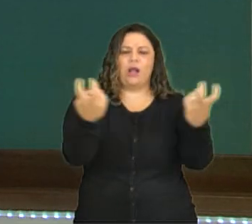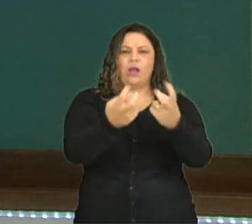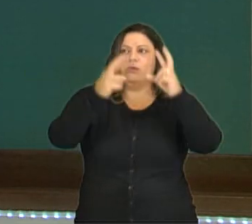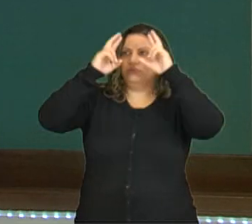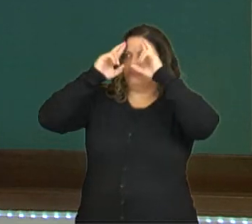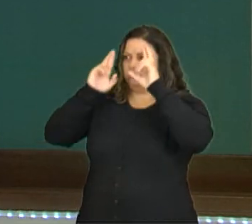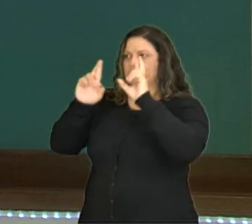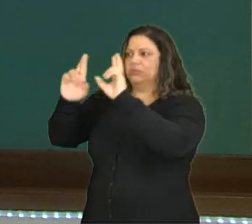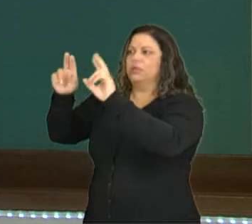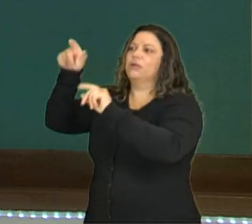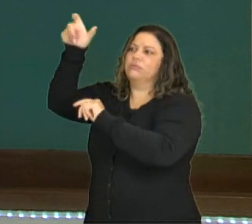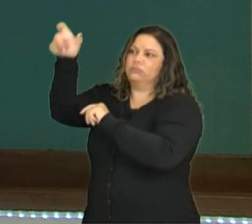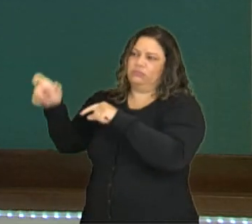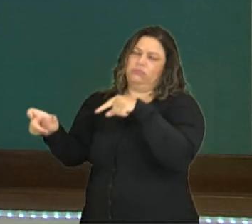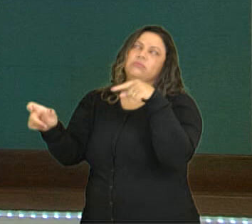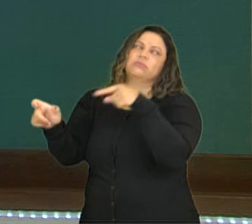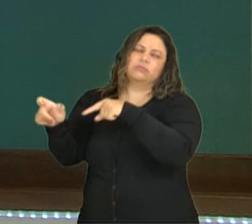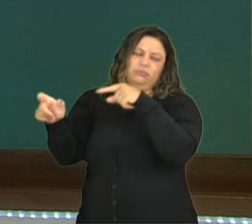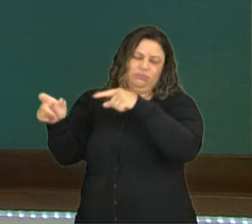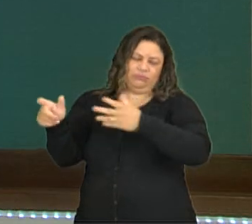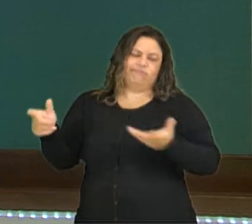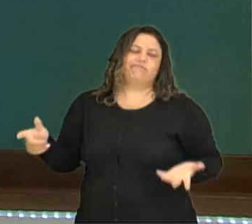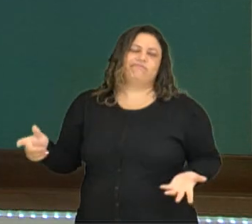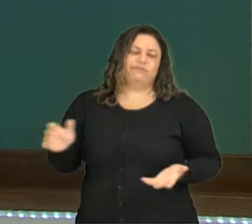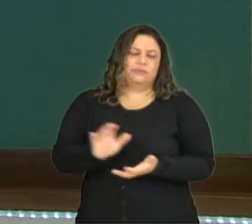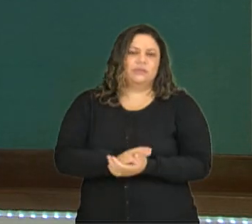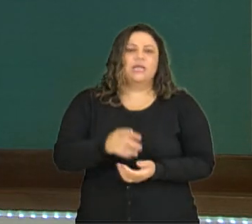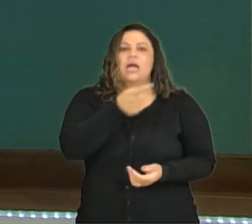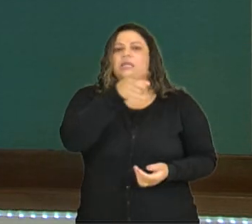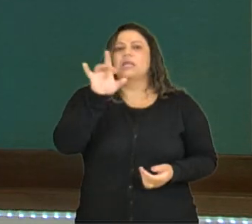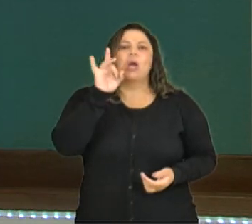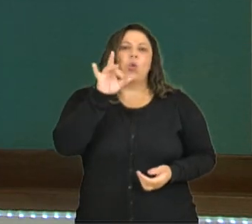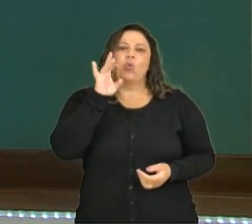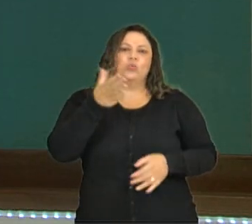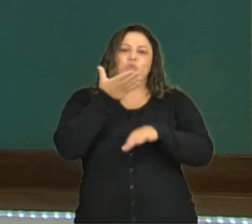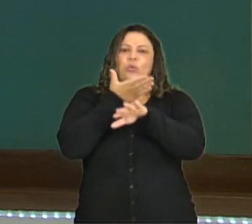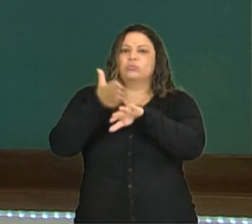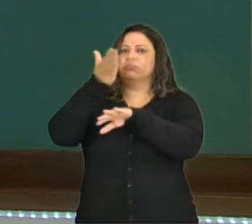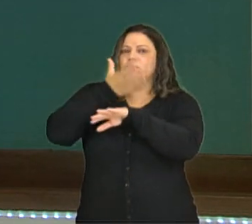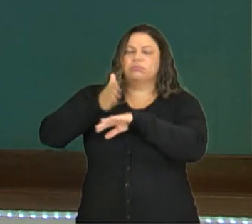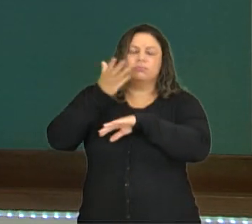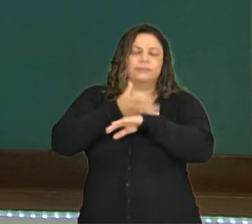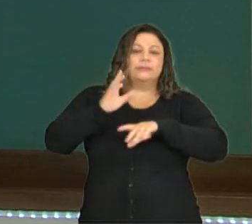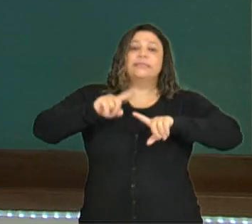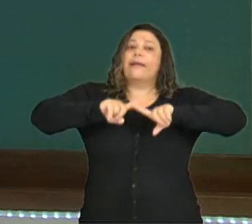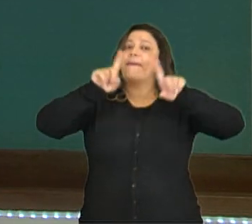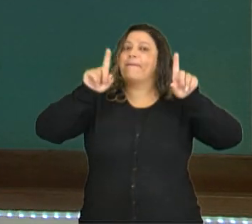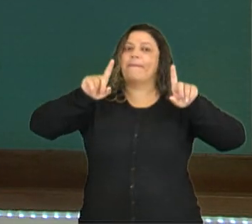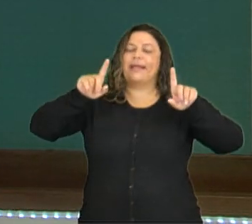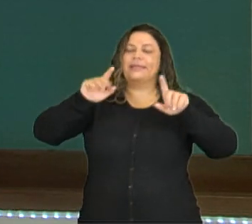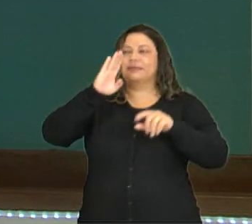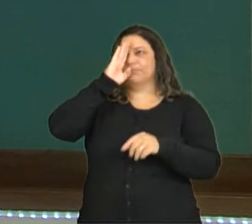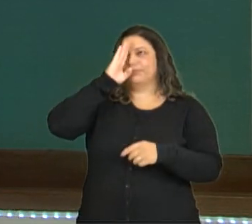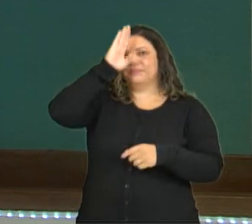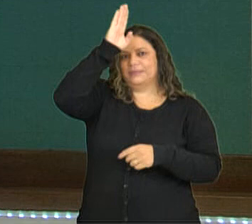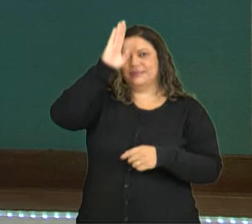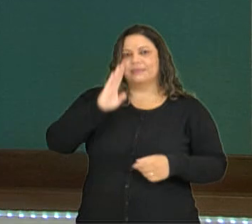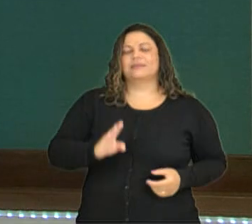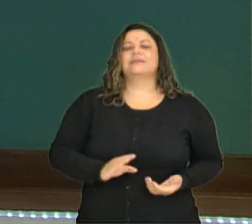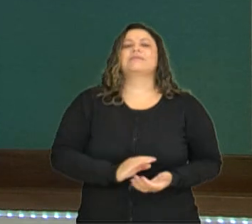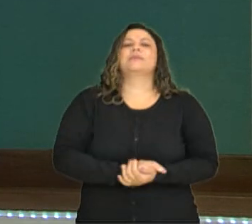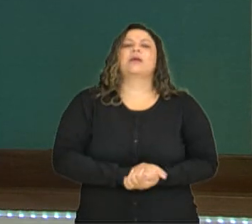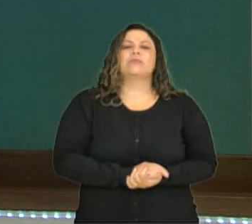ao mestre e a disciplina do mestre durante os treinos. Não só durante os treinos, né, mas aqui como foco principal.